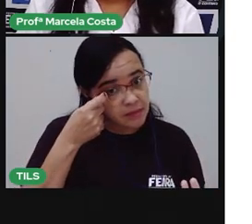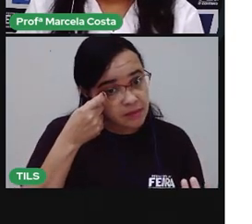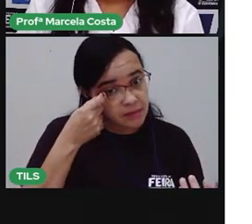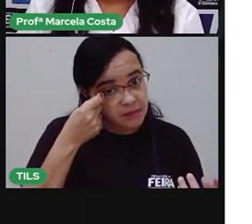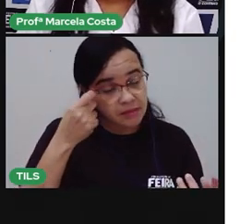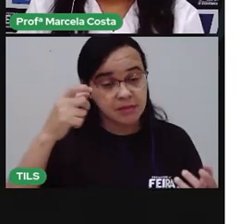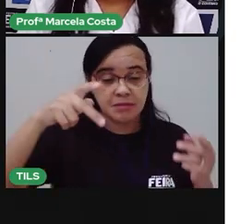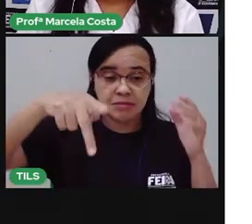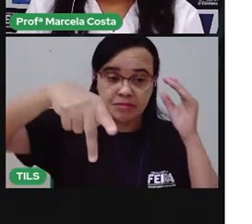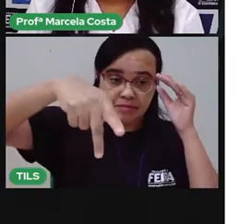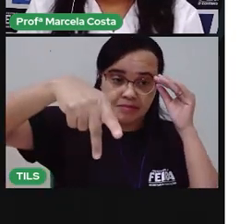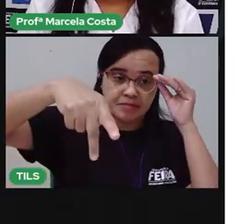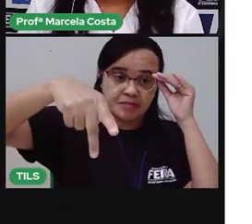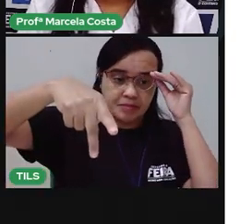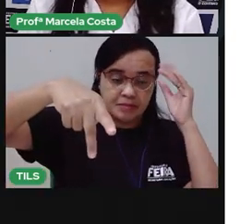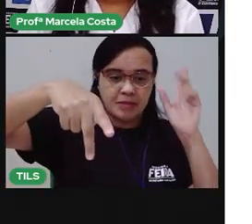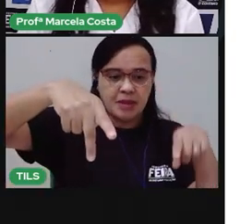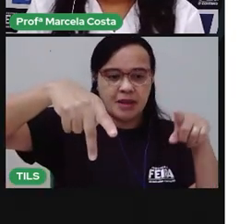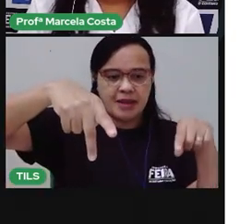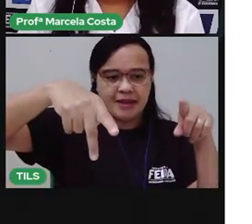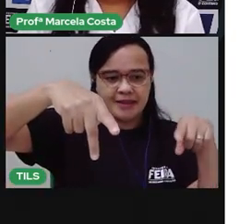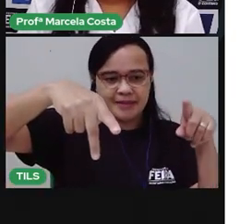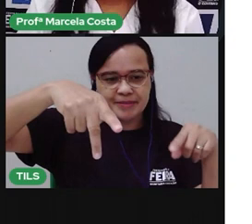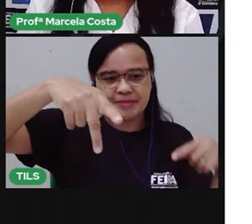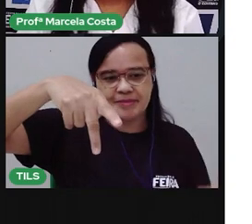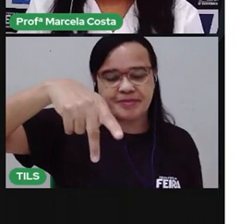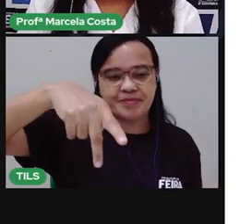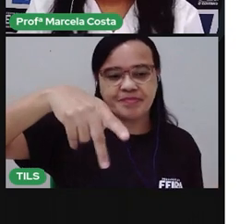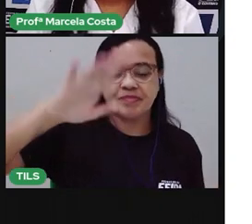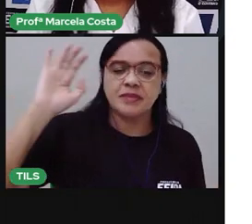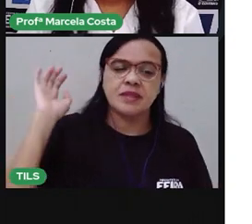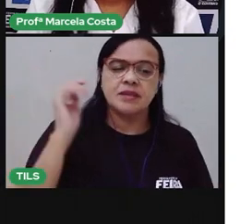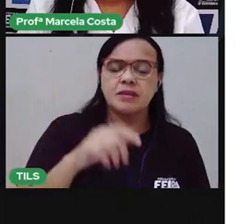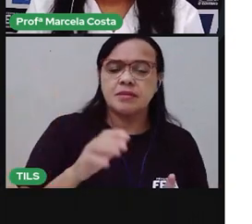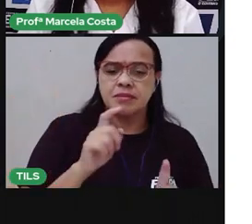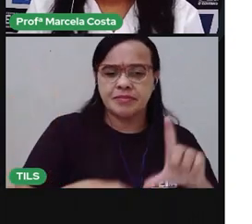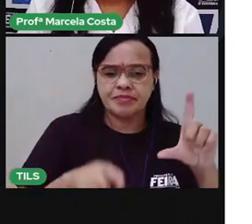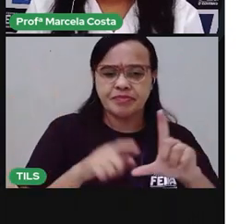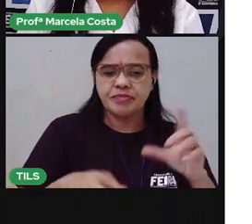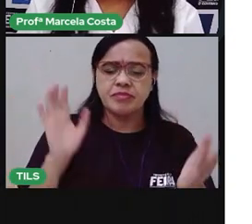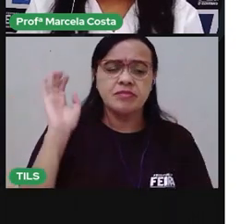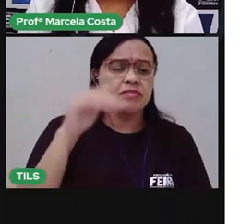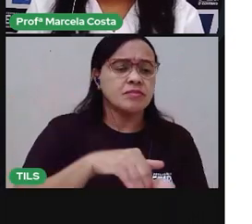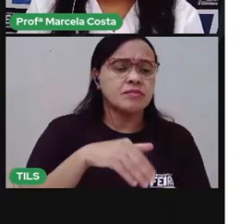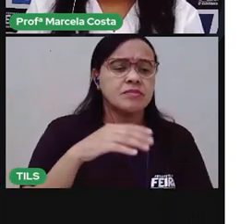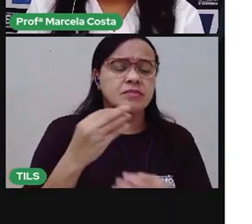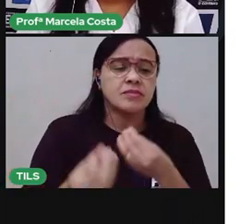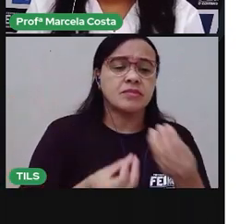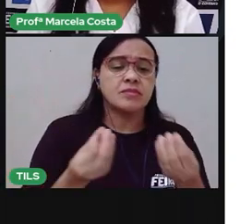a letra p é e qual é a última letra